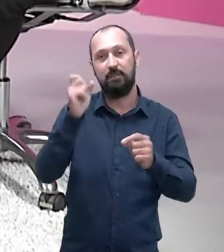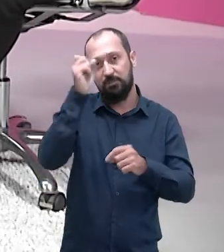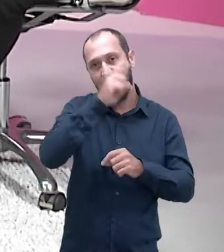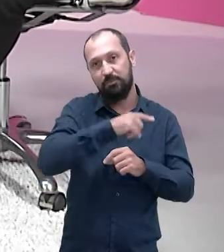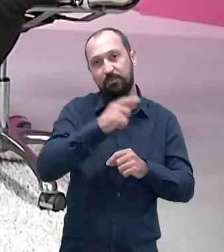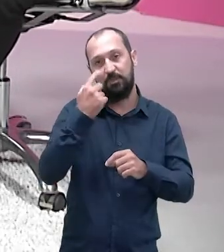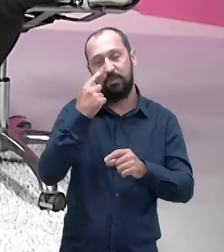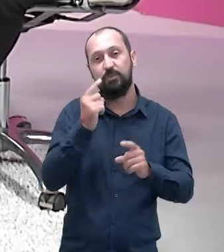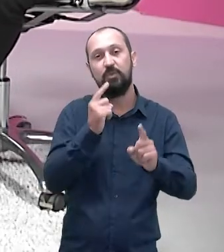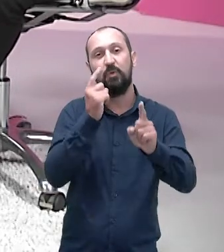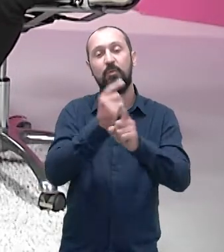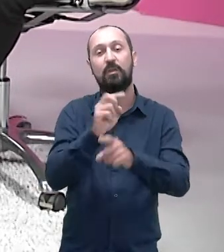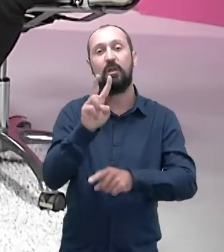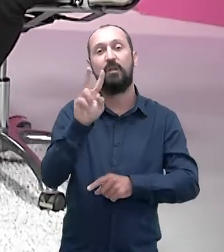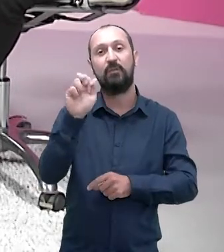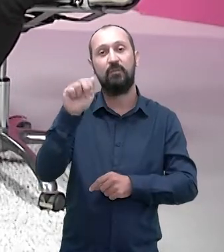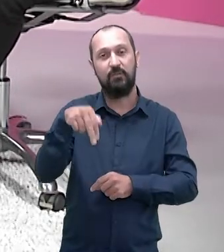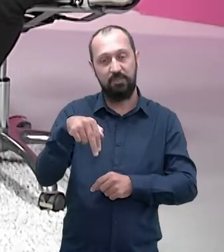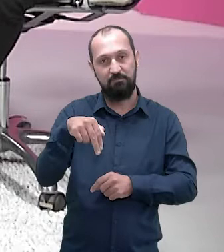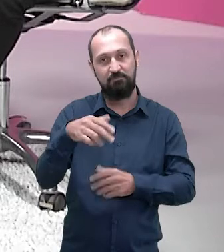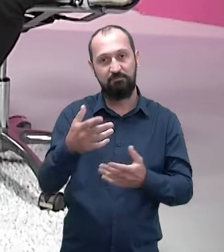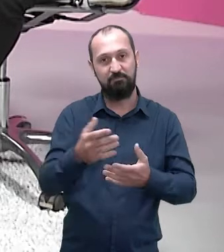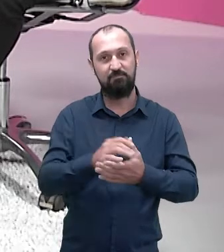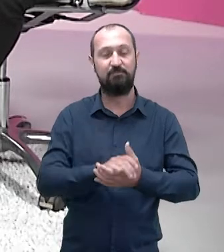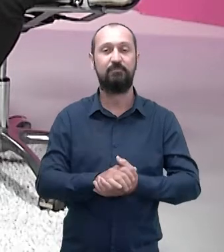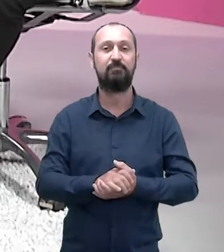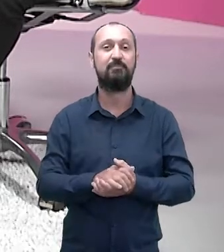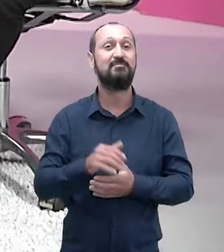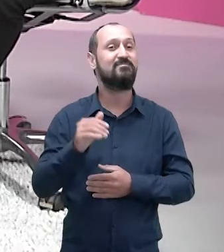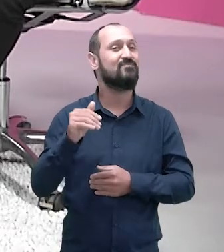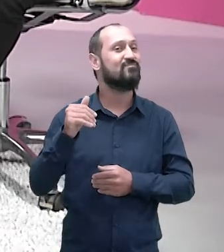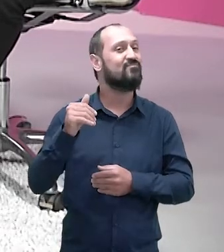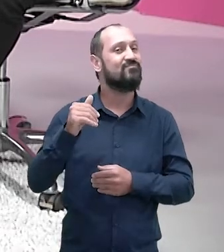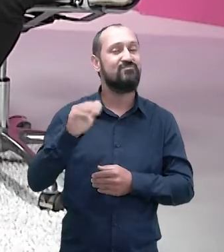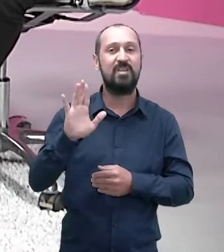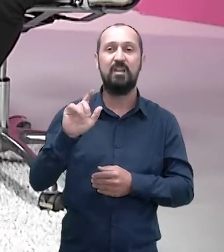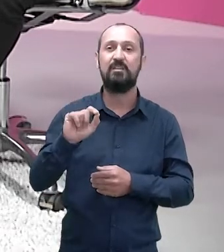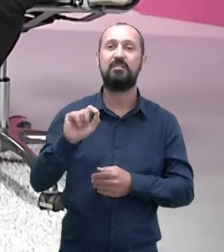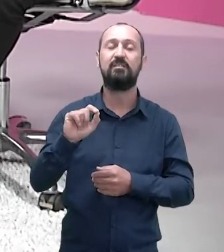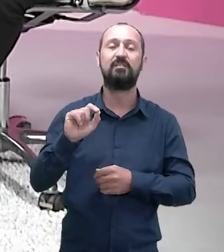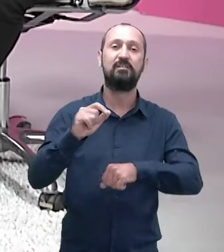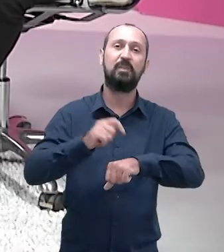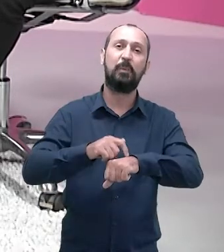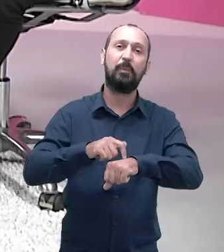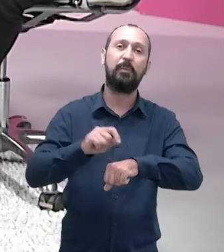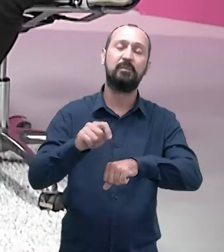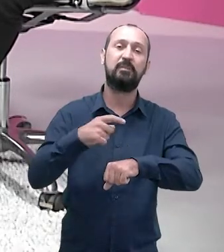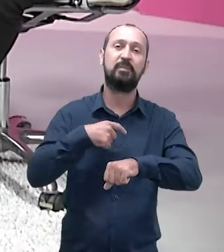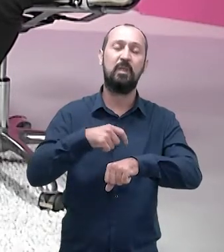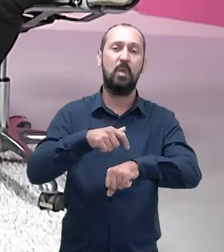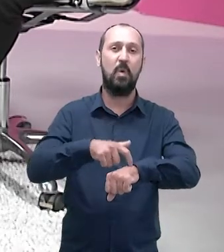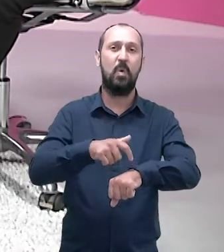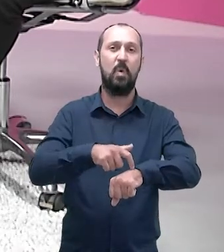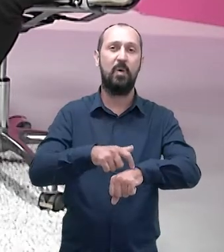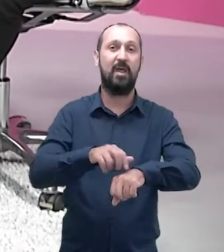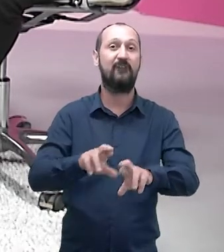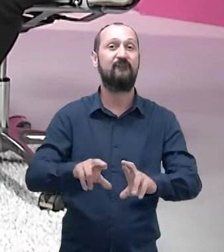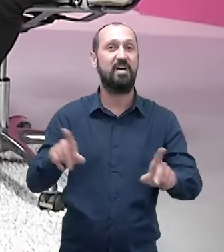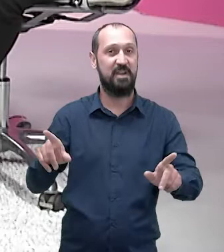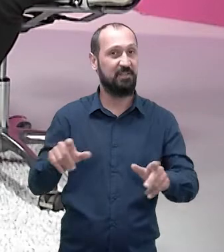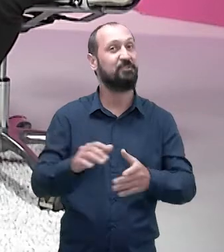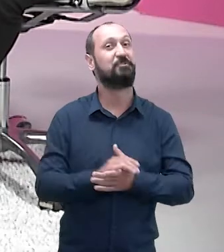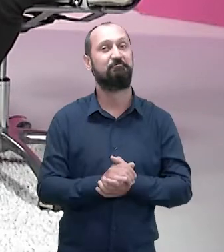há muita dificuldade de encontrar van escolar, né, principalmente quando você tem um